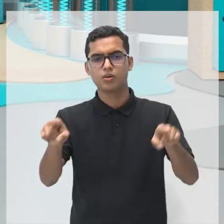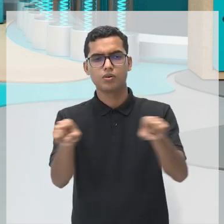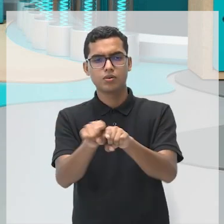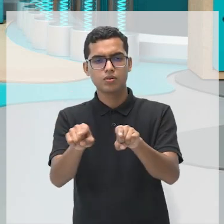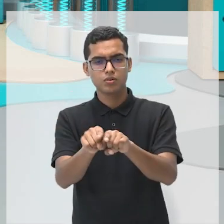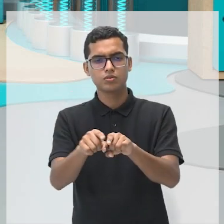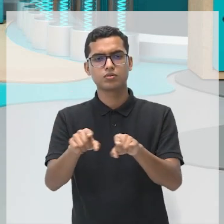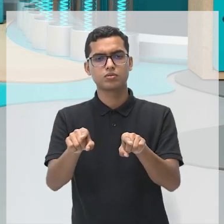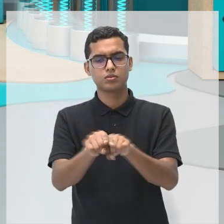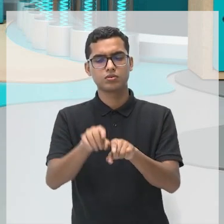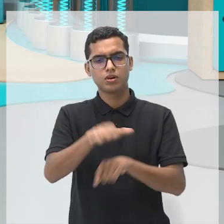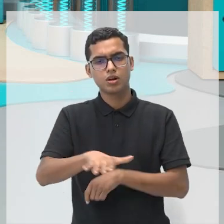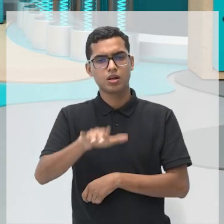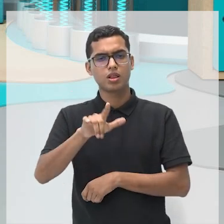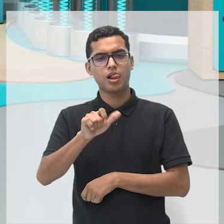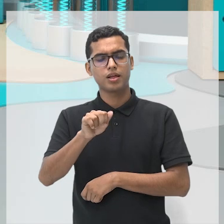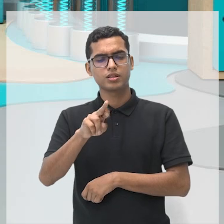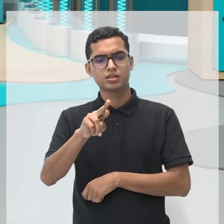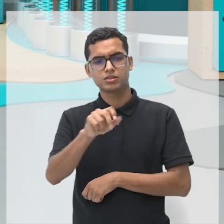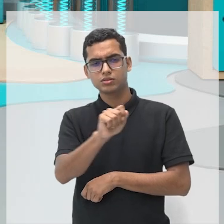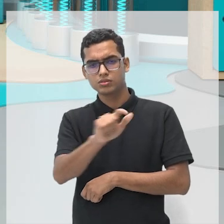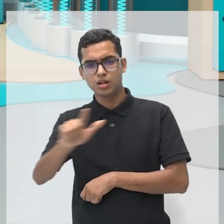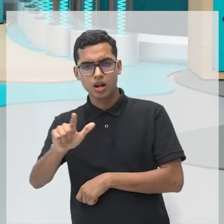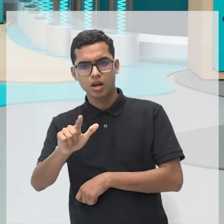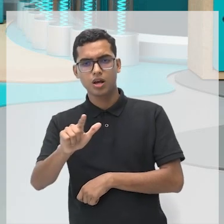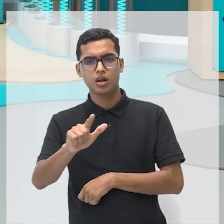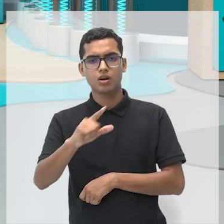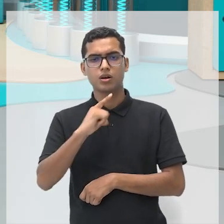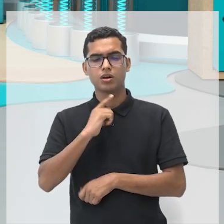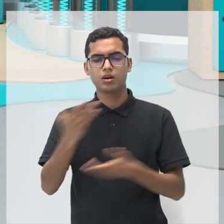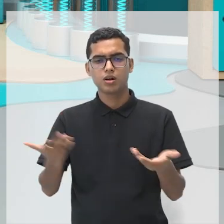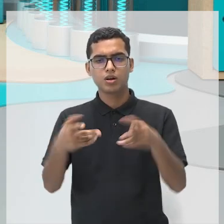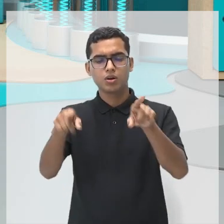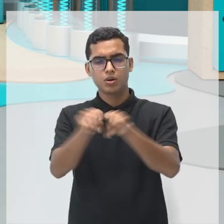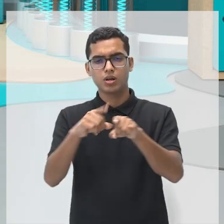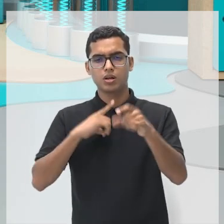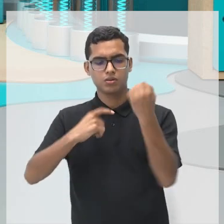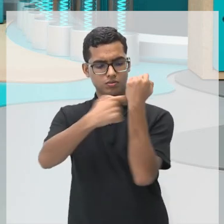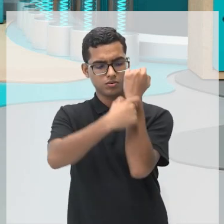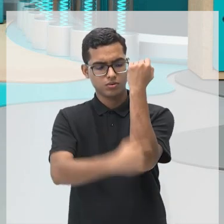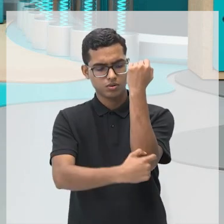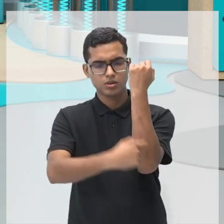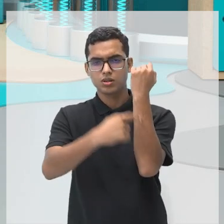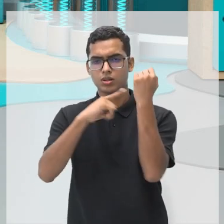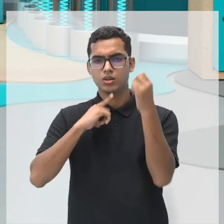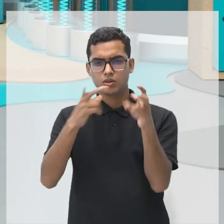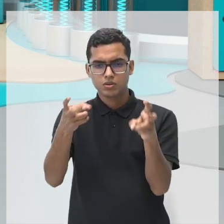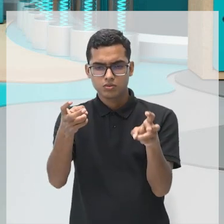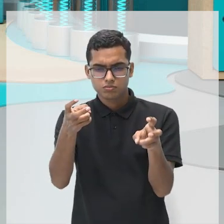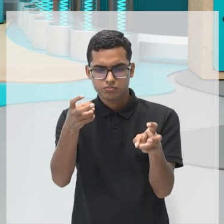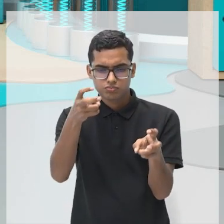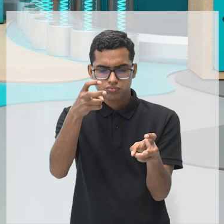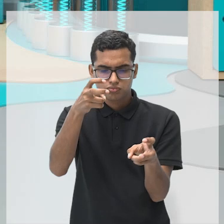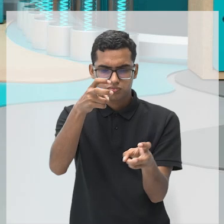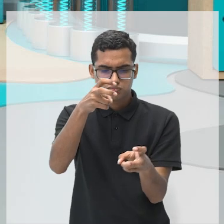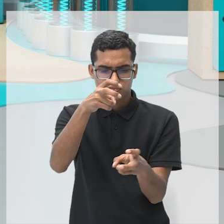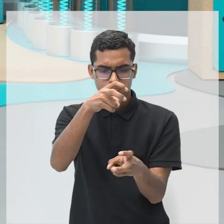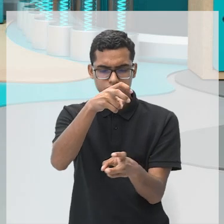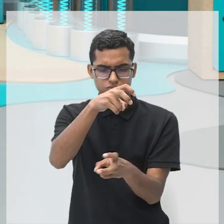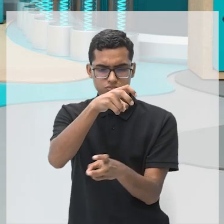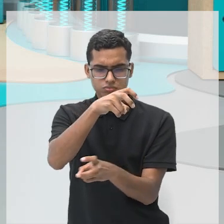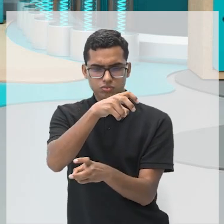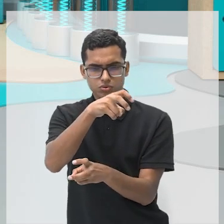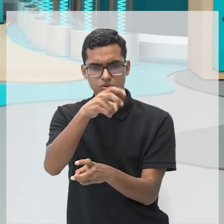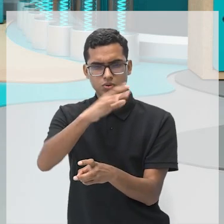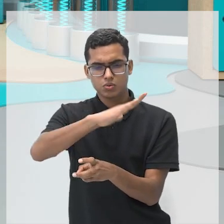sentido lateral, que vai ocasionar aí as escolioses. Antes da gente aprofundar um pouco mais, o nosso corpo